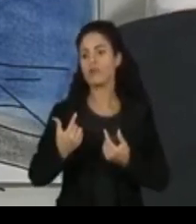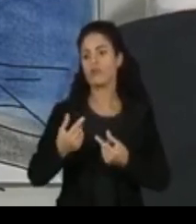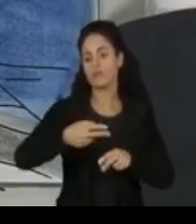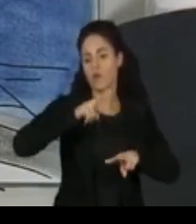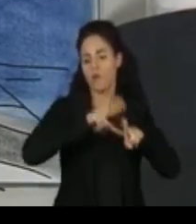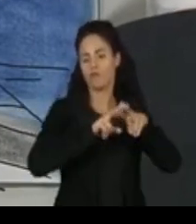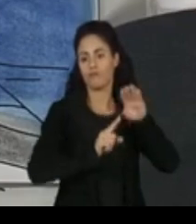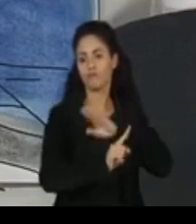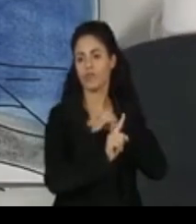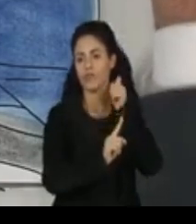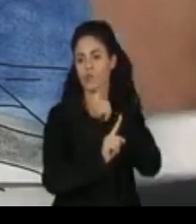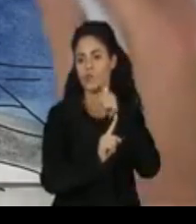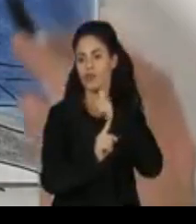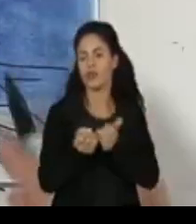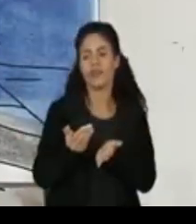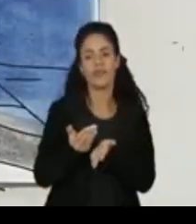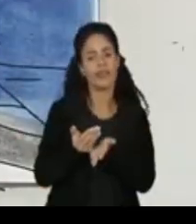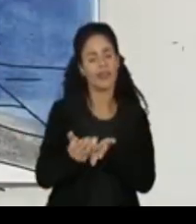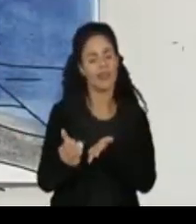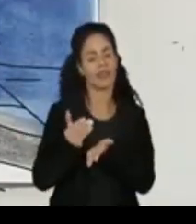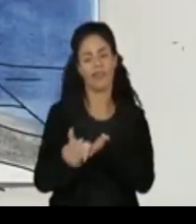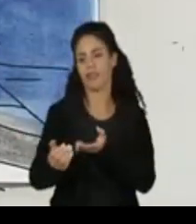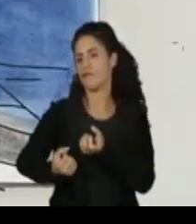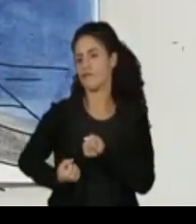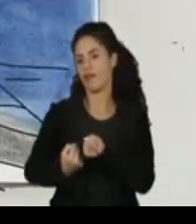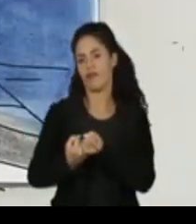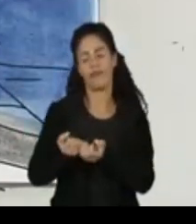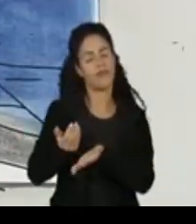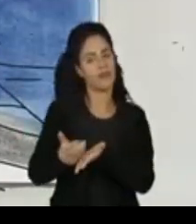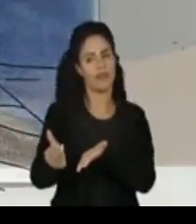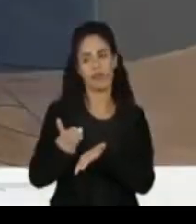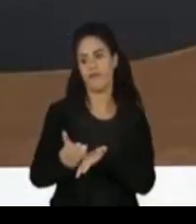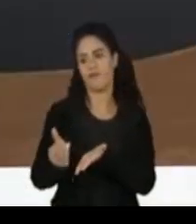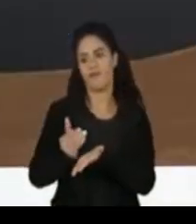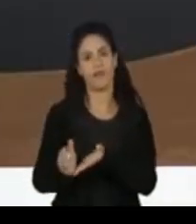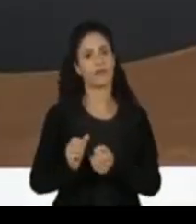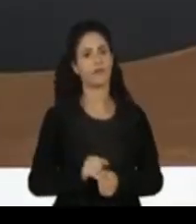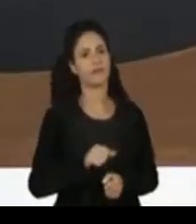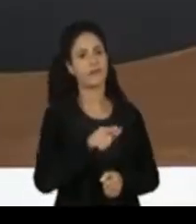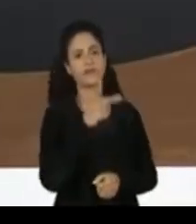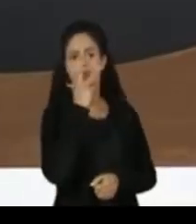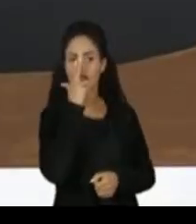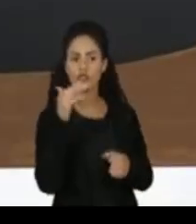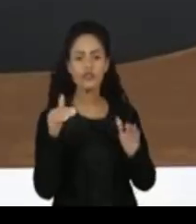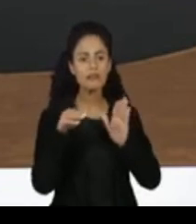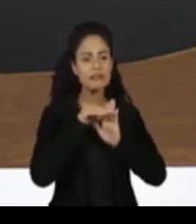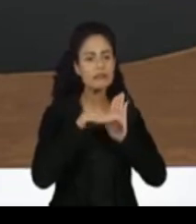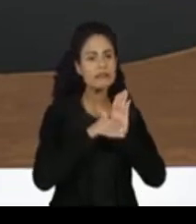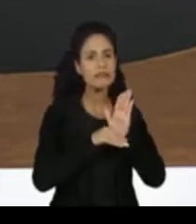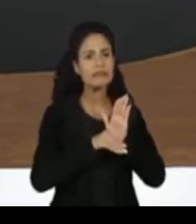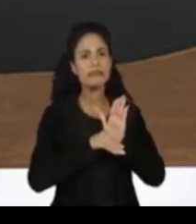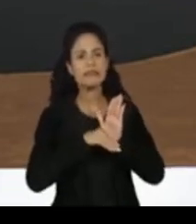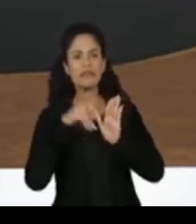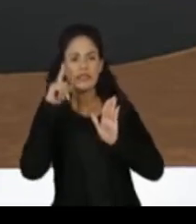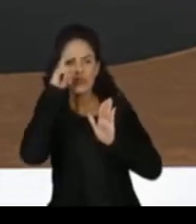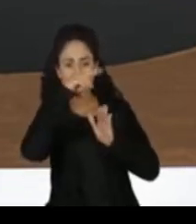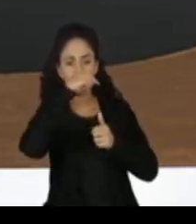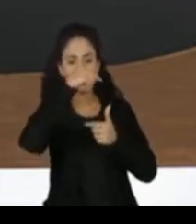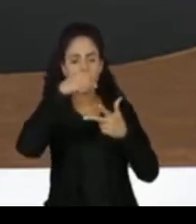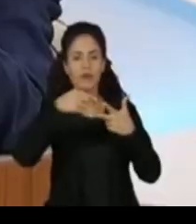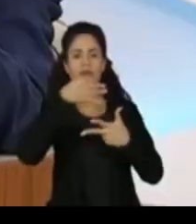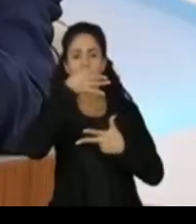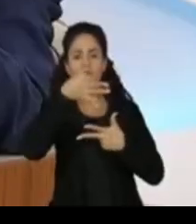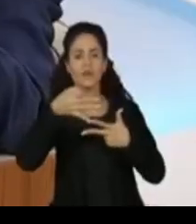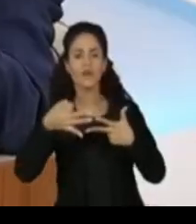mulher não tem nada a ver com ser a favor abortista agora por que o seor acho que não dá para pautar Então se o senhor tem tanta convicção de que o